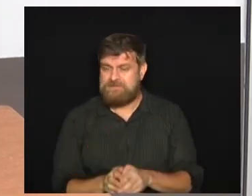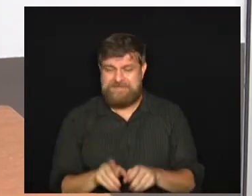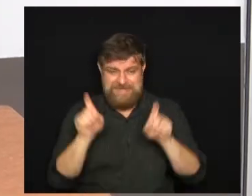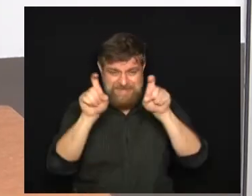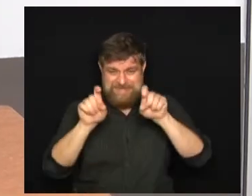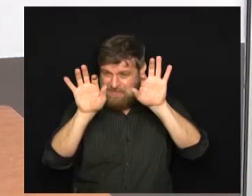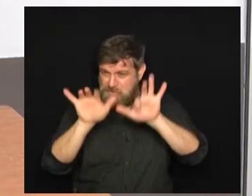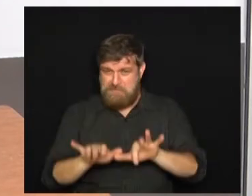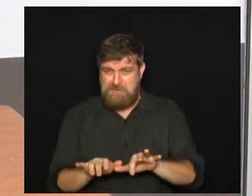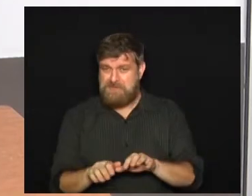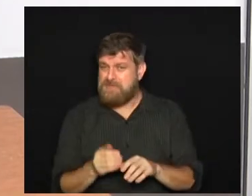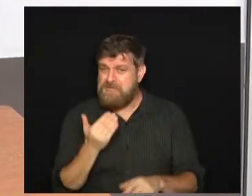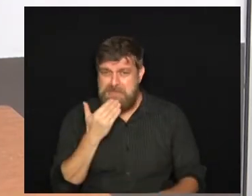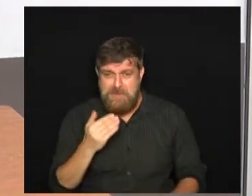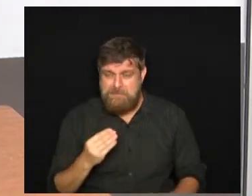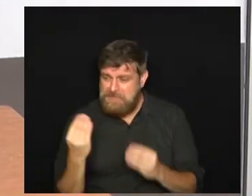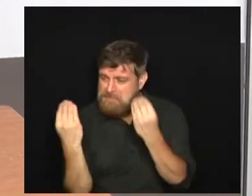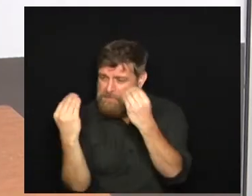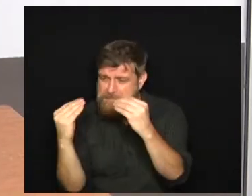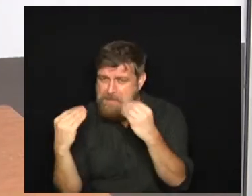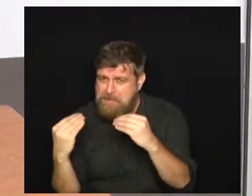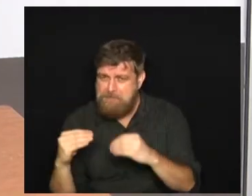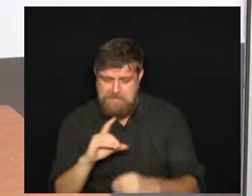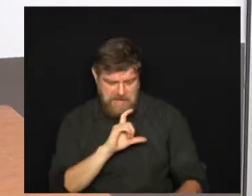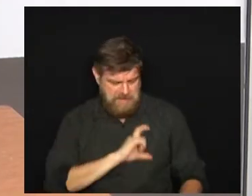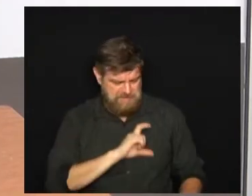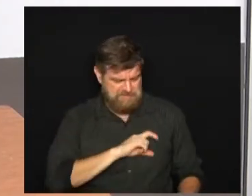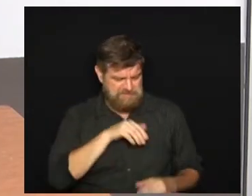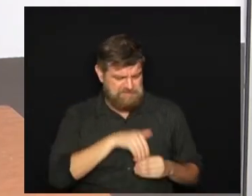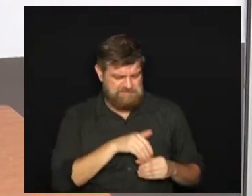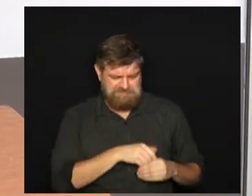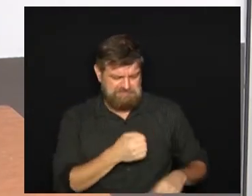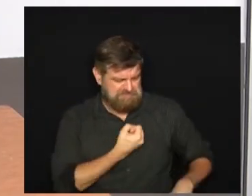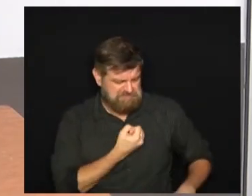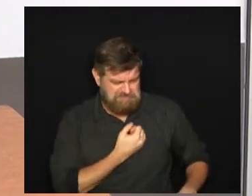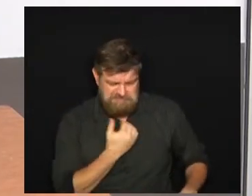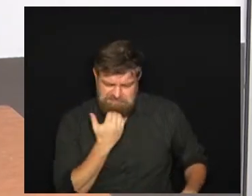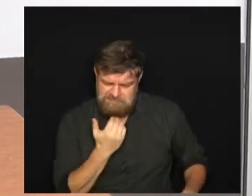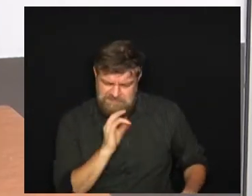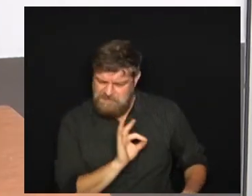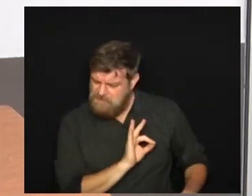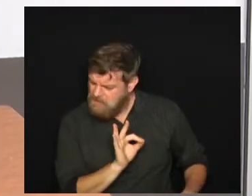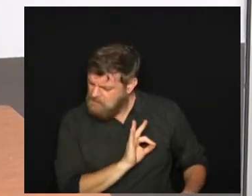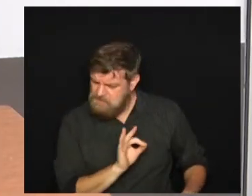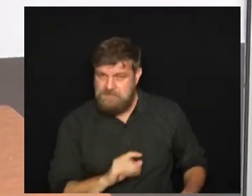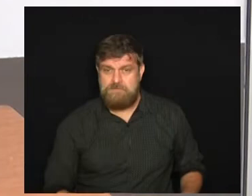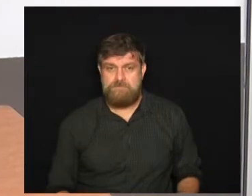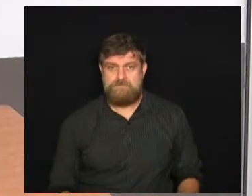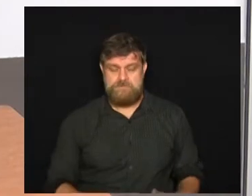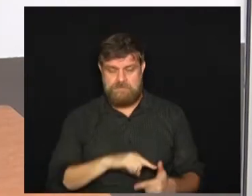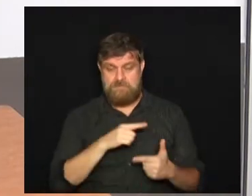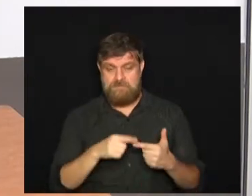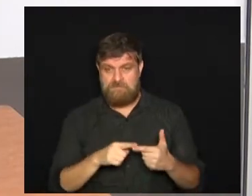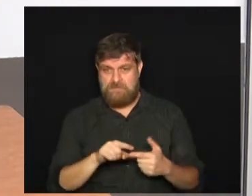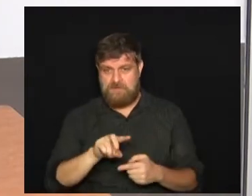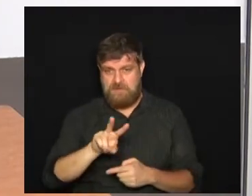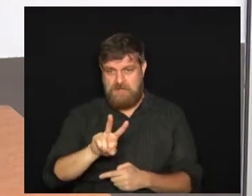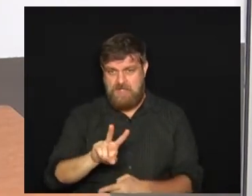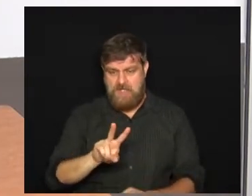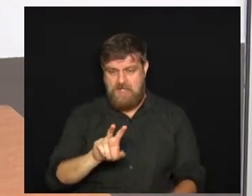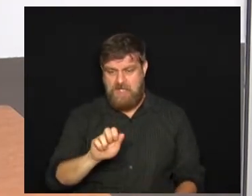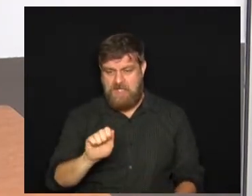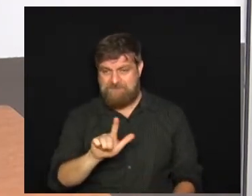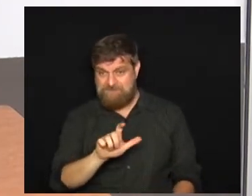tipo de informação dessa natureza, tá? Em relação à segunda pergunta das vagas, né?